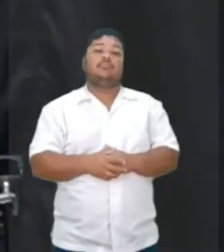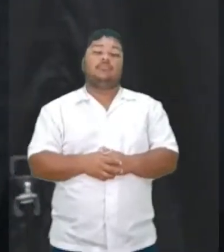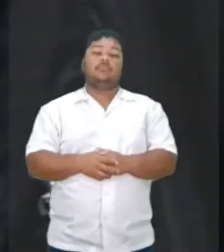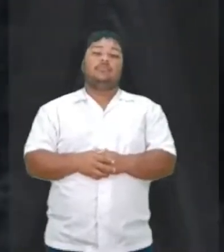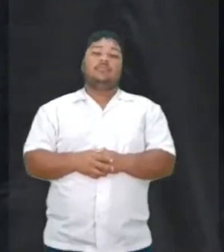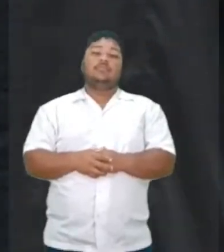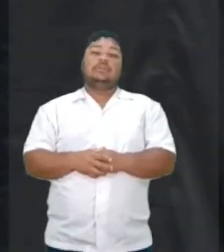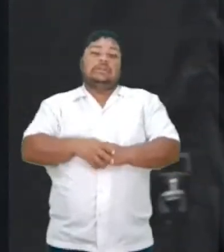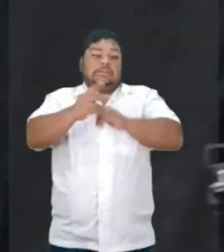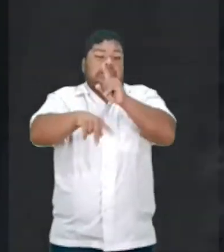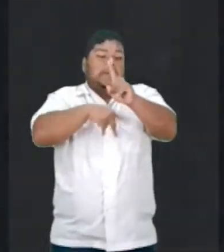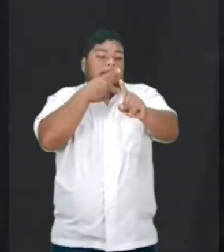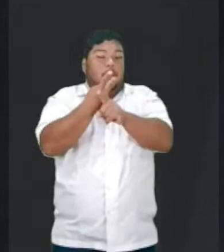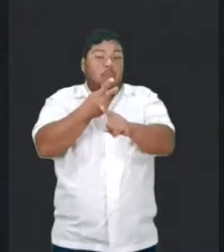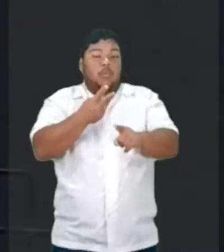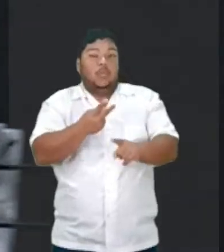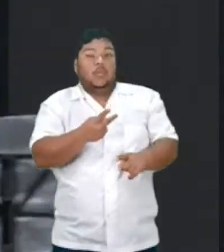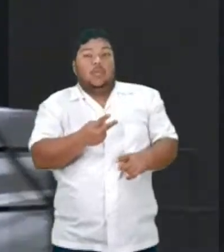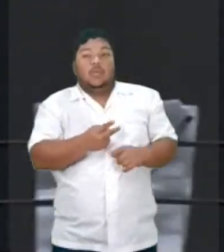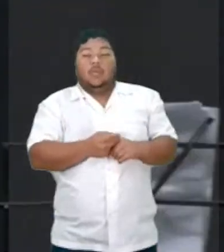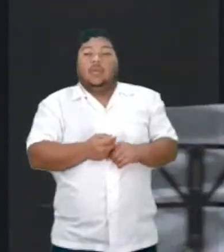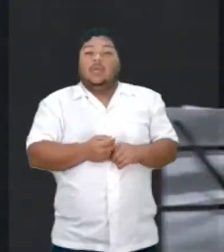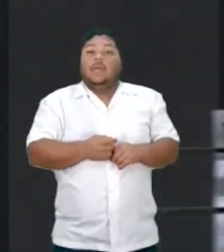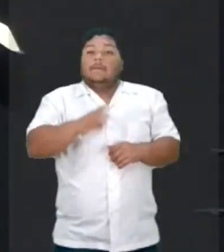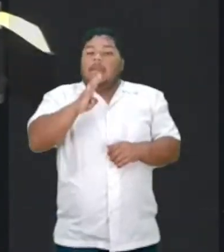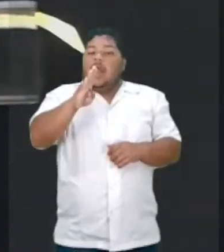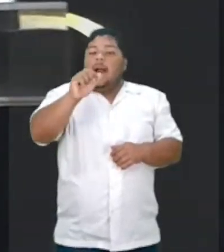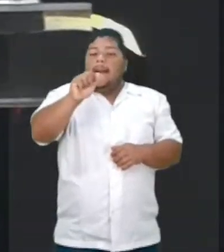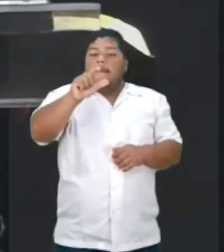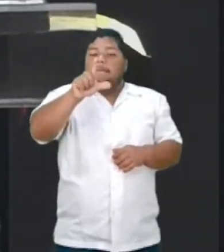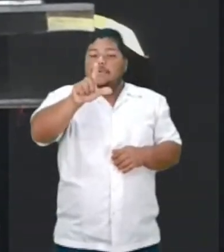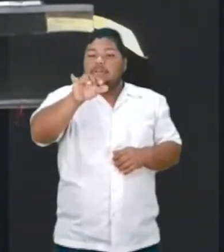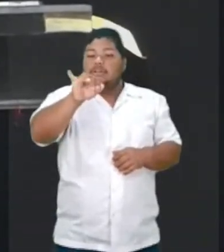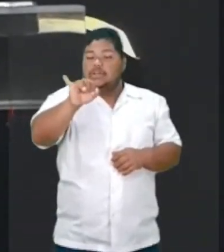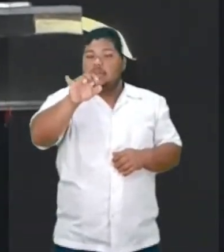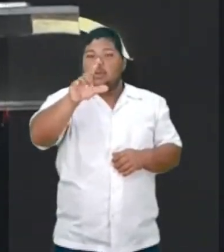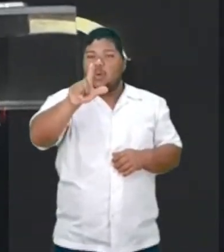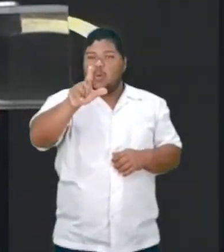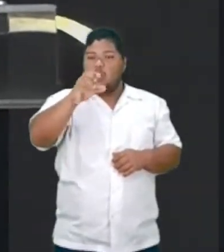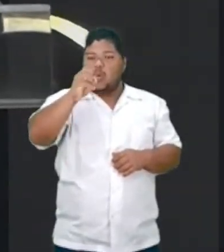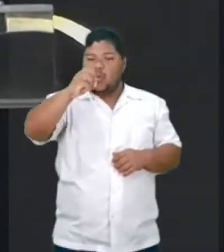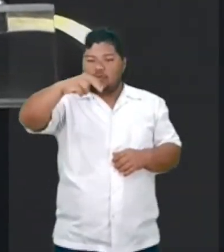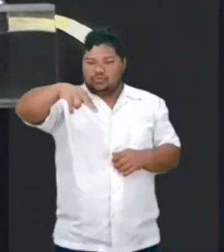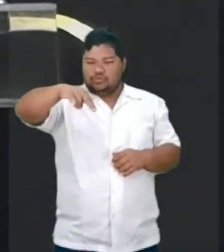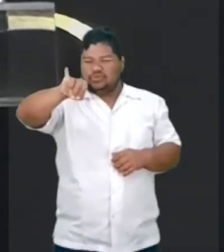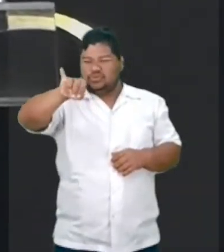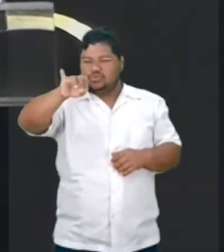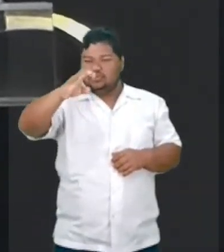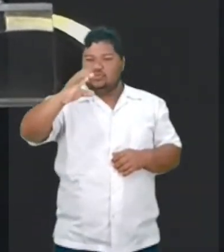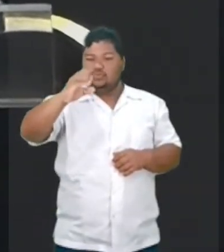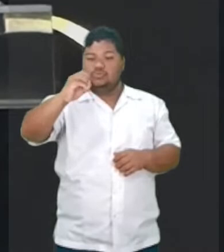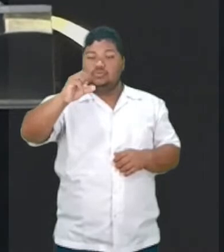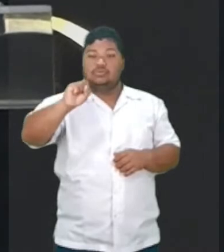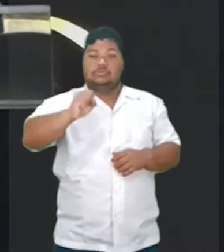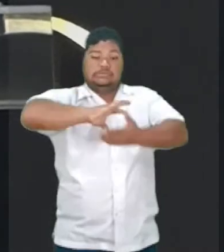Depois deles vieram os próprios babilônios, que destruíram